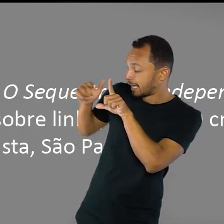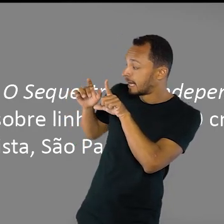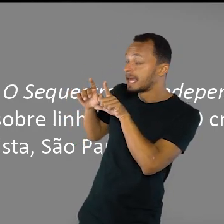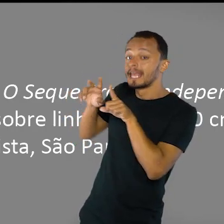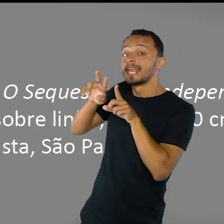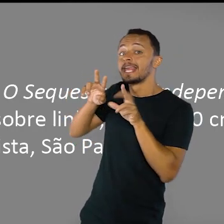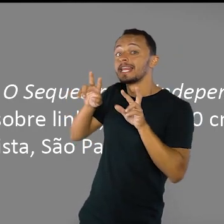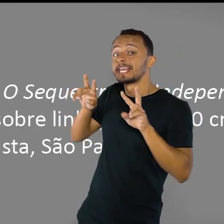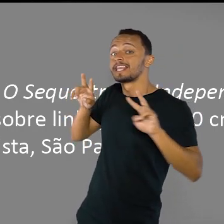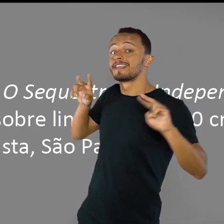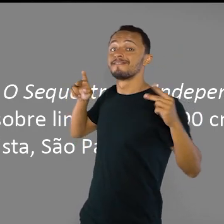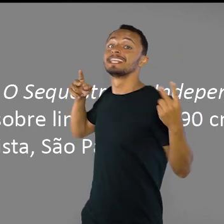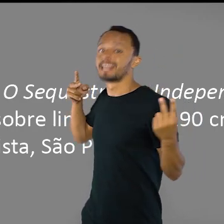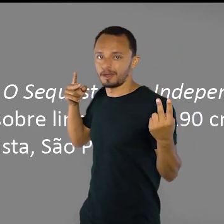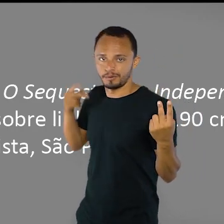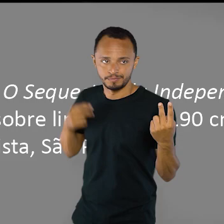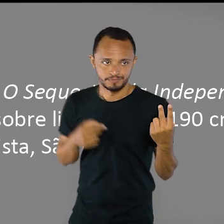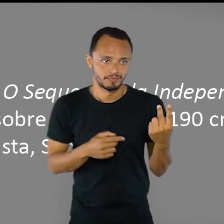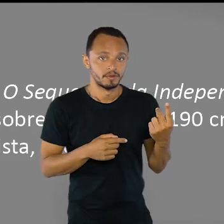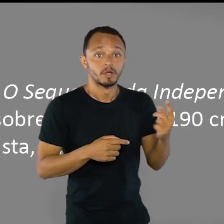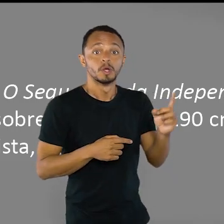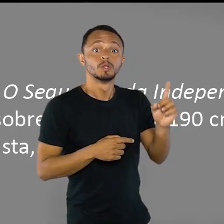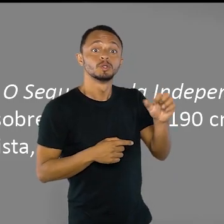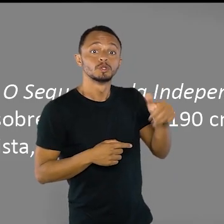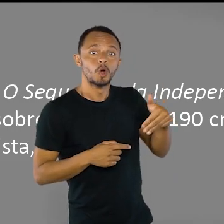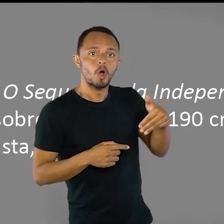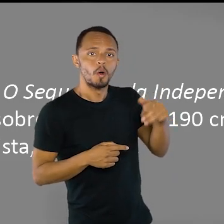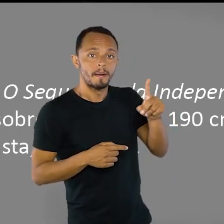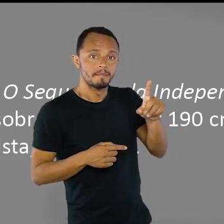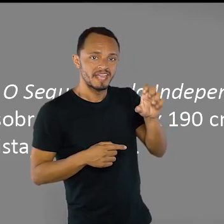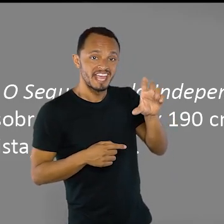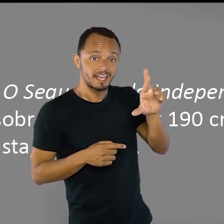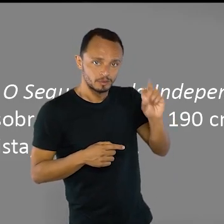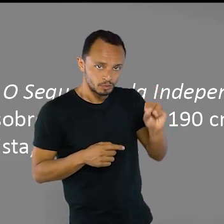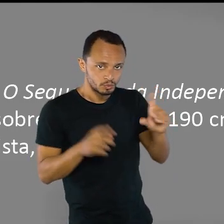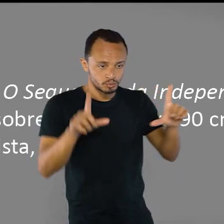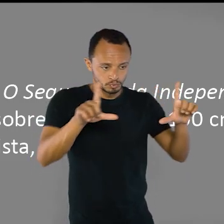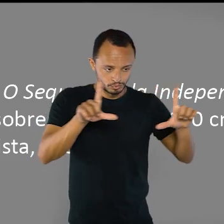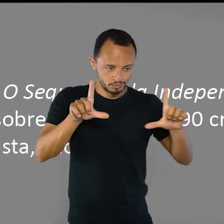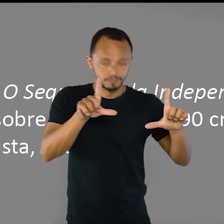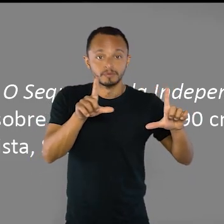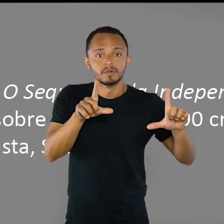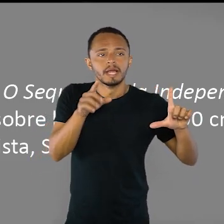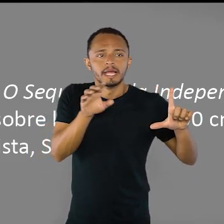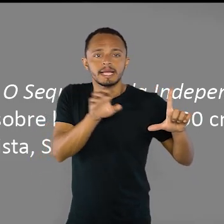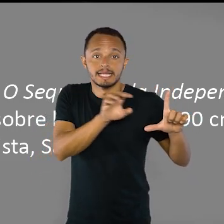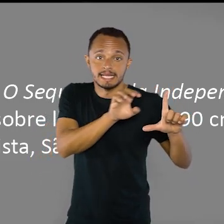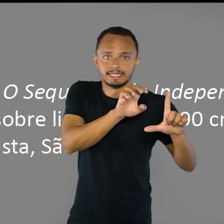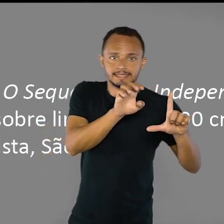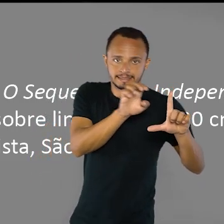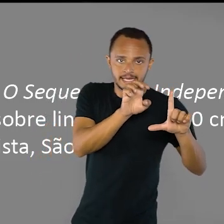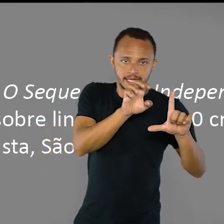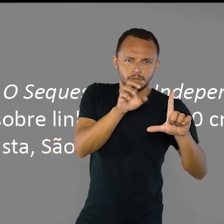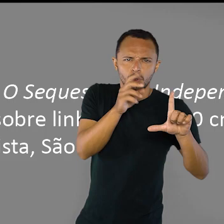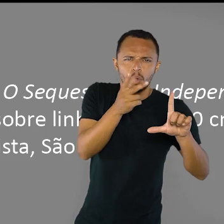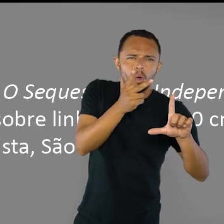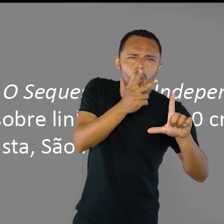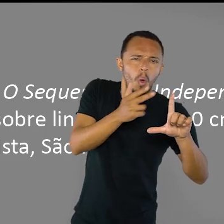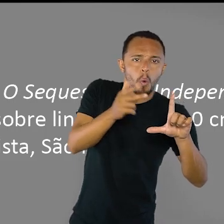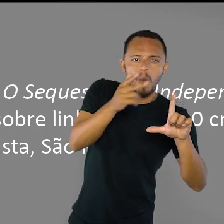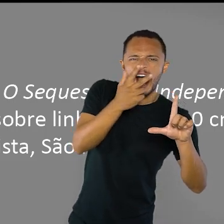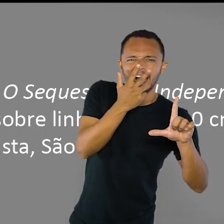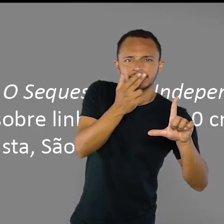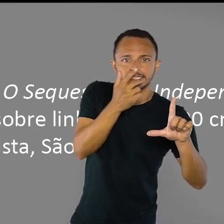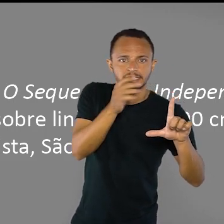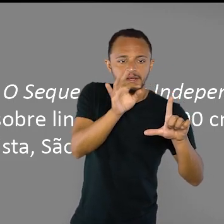ao lado esquerdo de vocês, um D. Pedro que quase não tem feição. Durante a feitura dessa tela, o Dan oscilou muito.